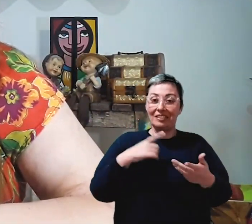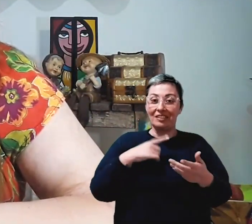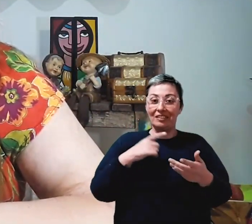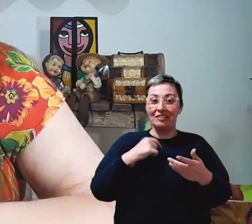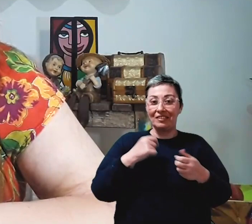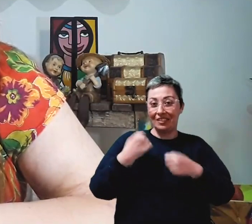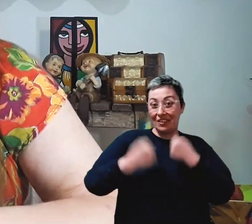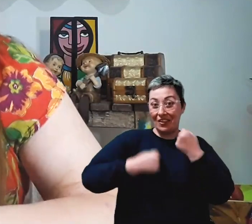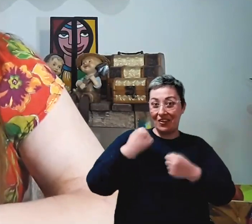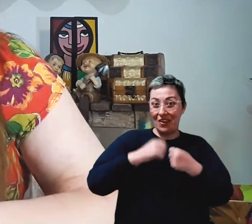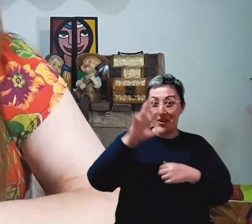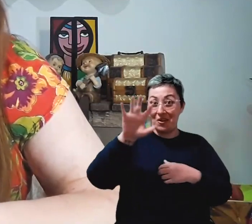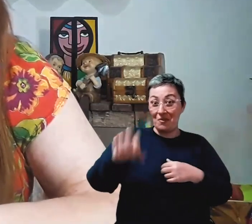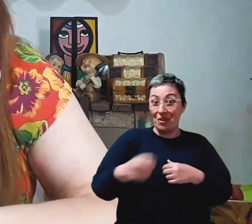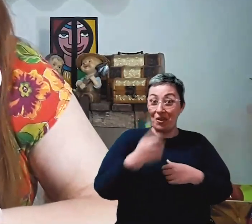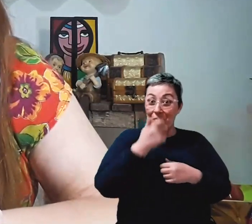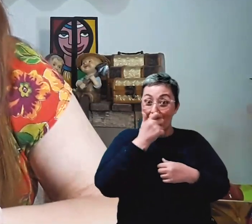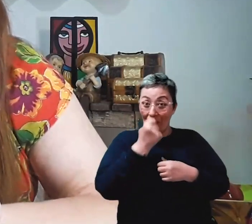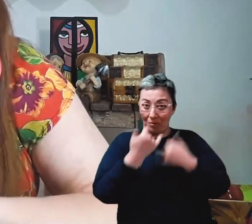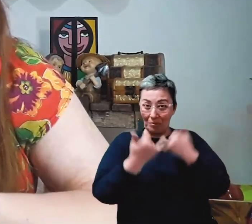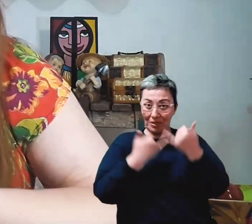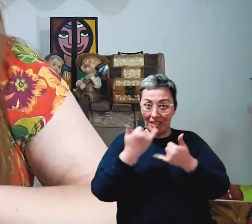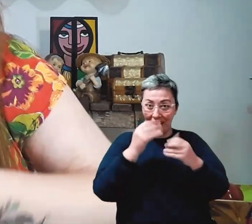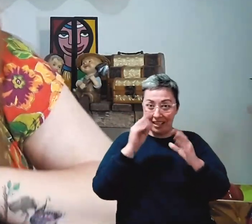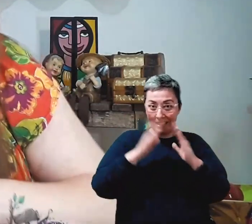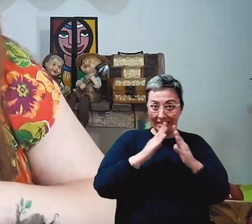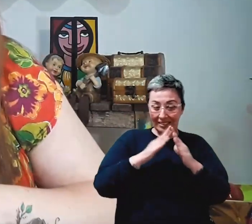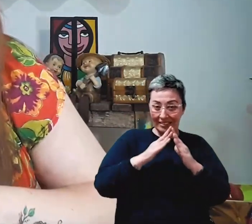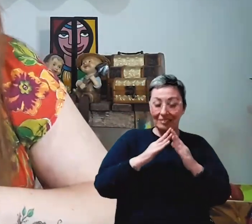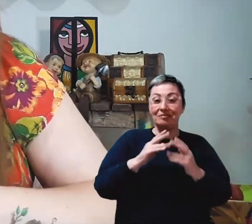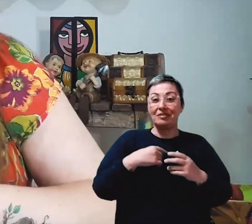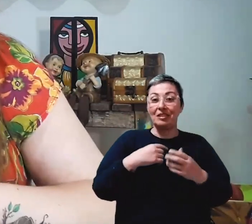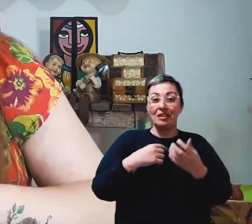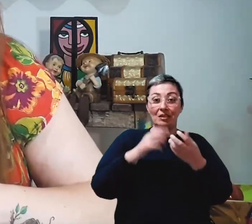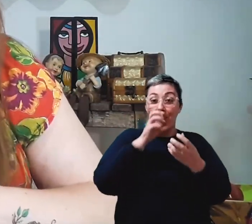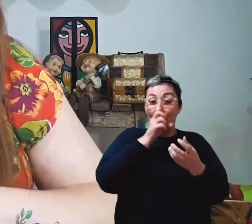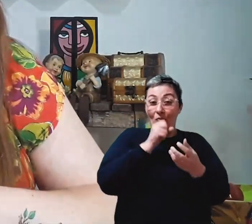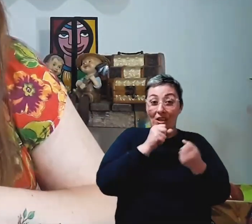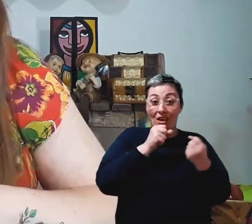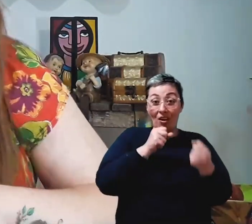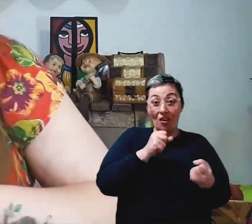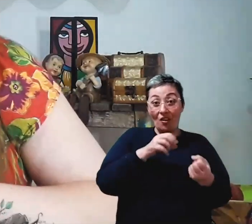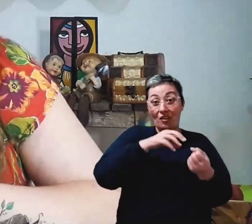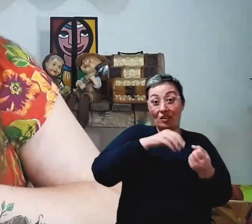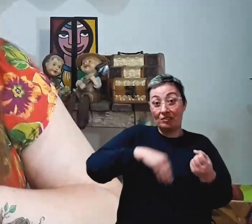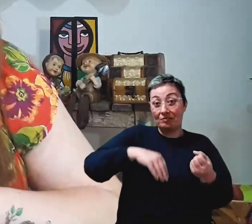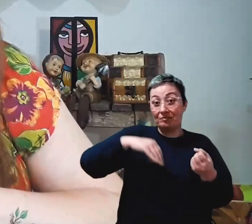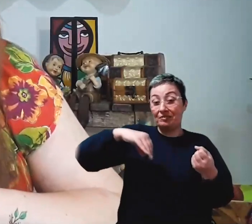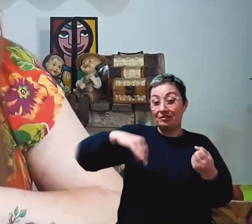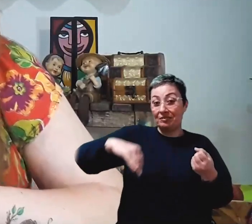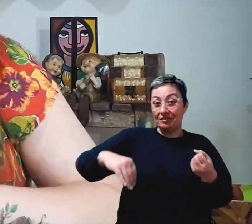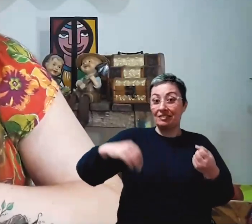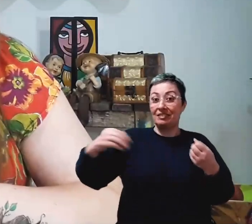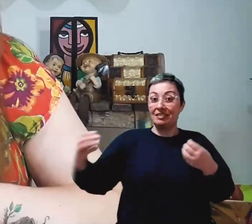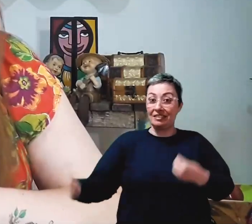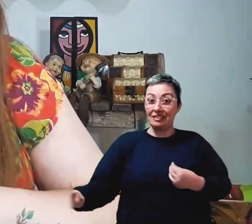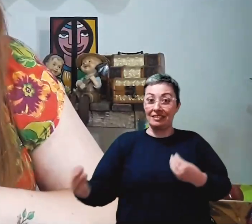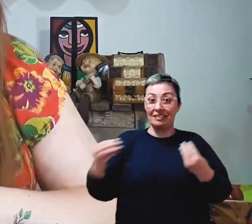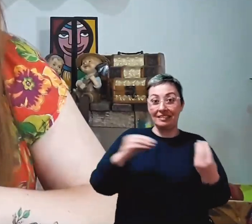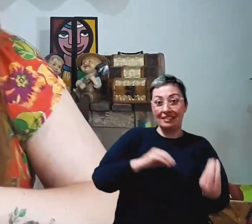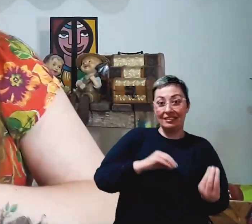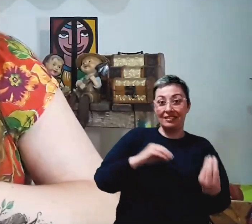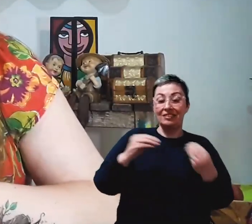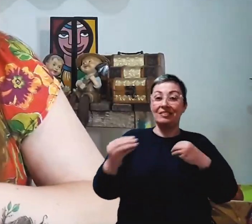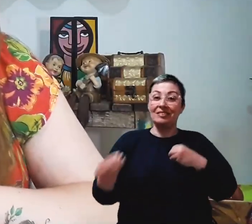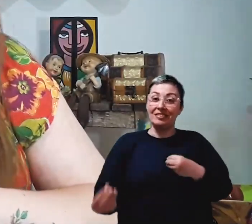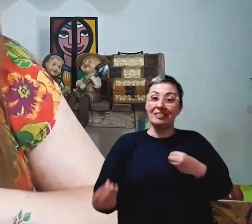em casa? O limão entrou na roda, ele passa de mão em mão. Ele